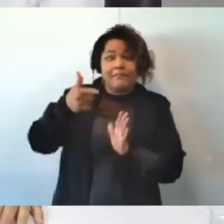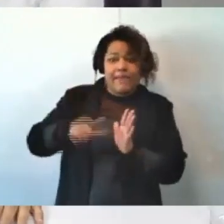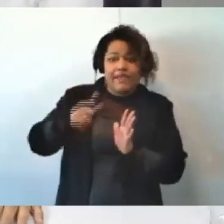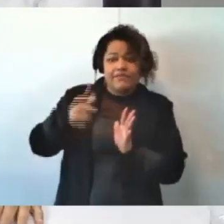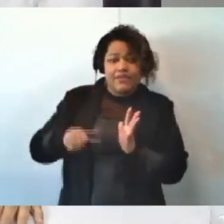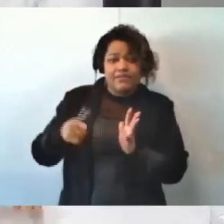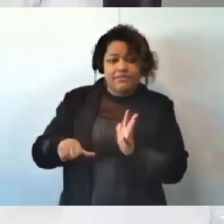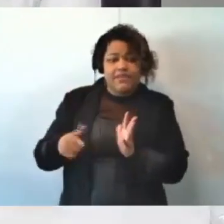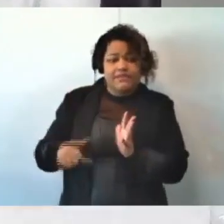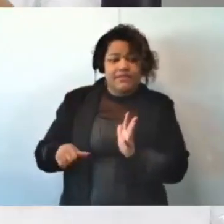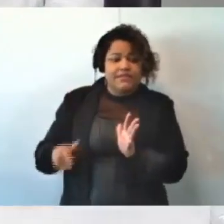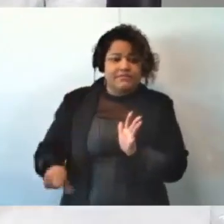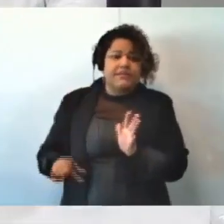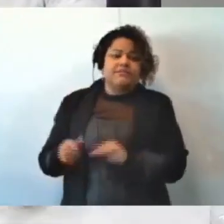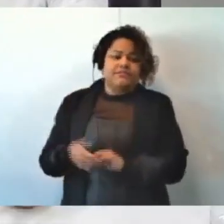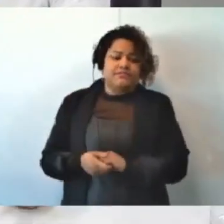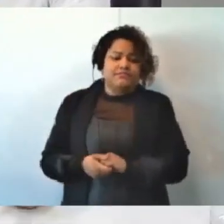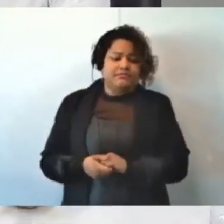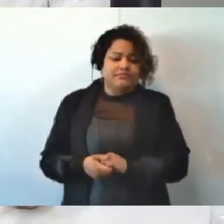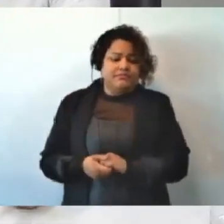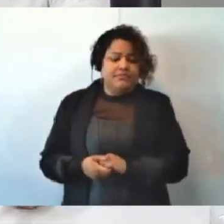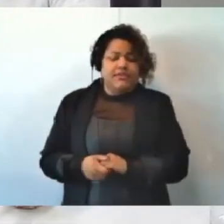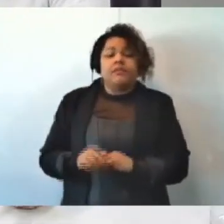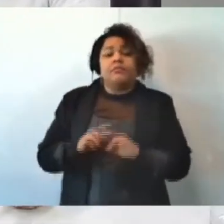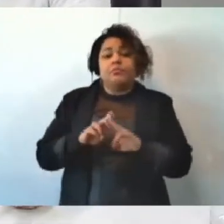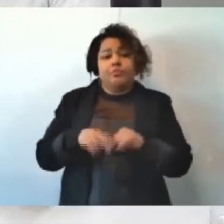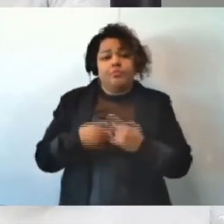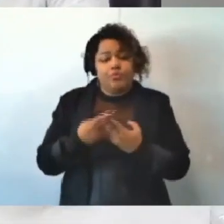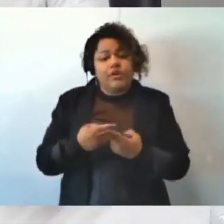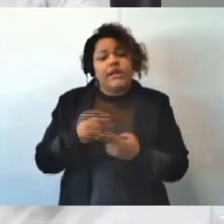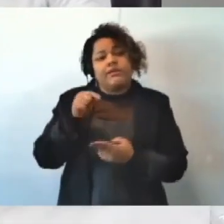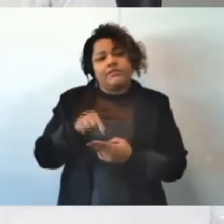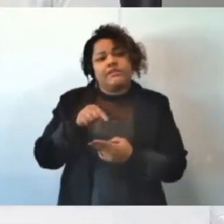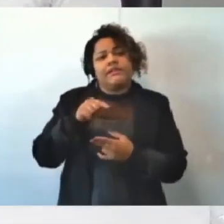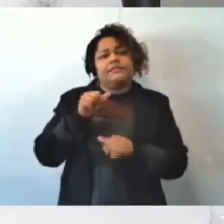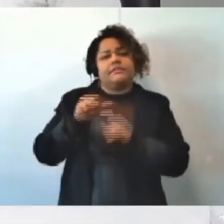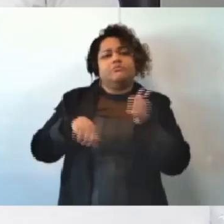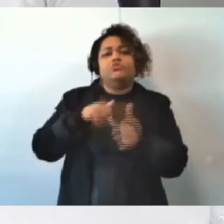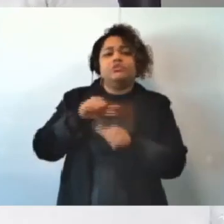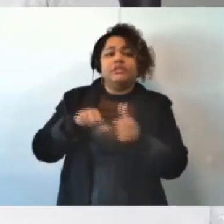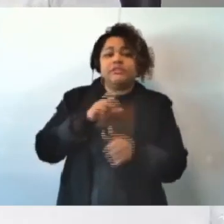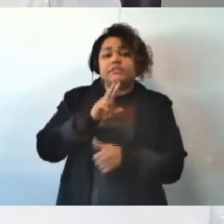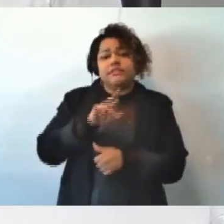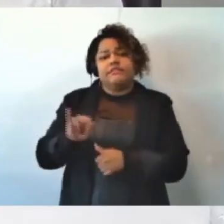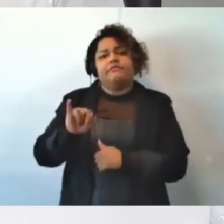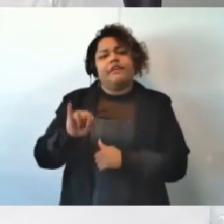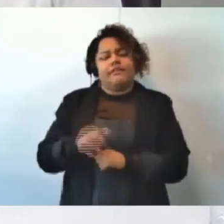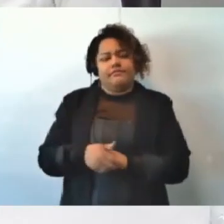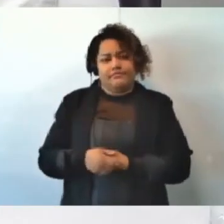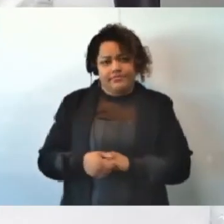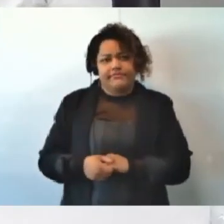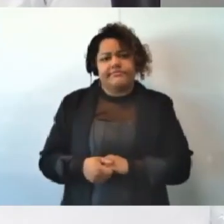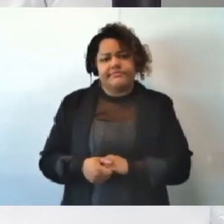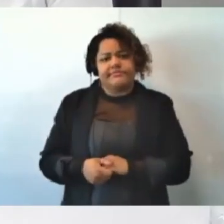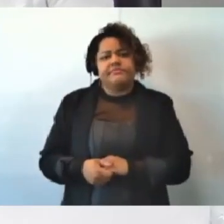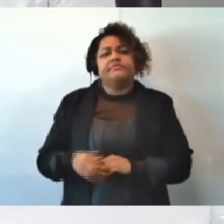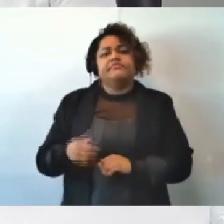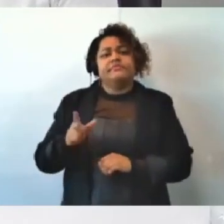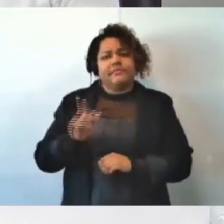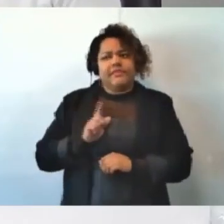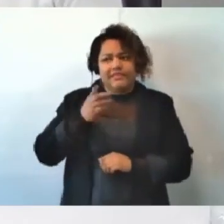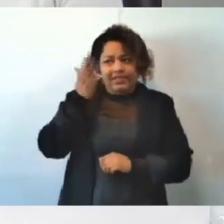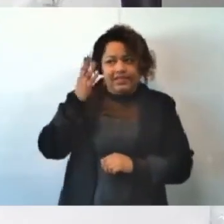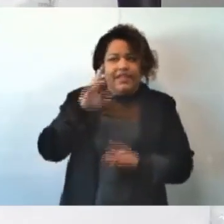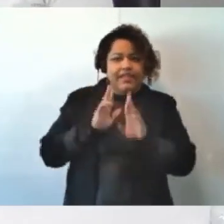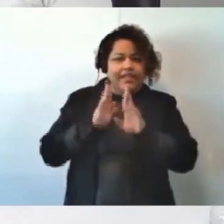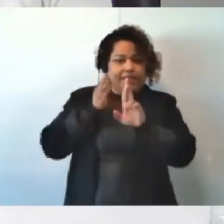em virtude, né, dessas outras mudanças que vão ocorrer. Eu quis falar até porque, como tem representante da Begara Trans, né, até para nos falar a